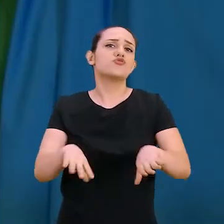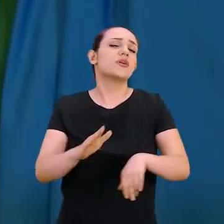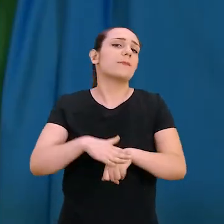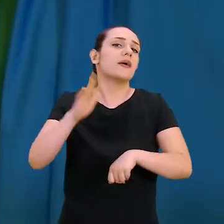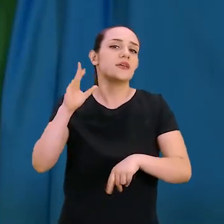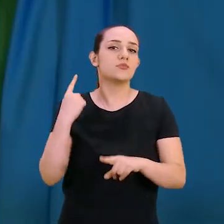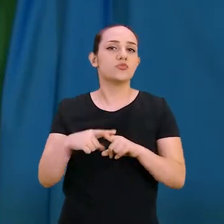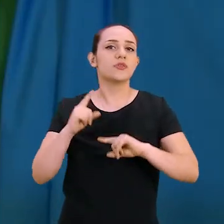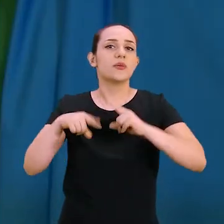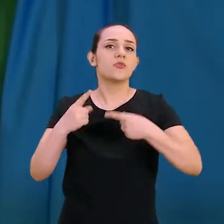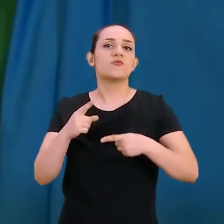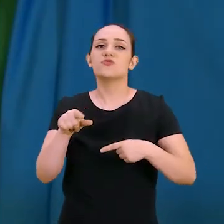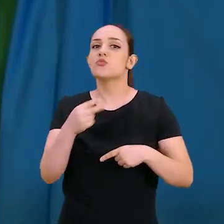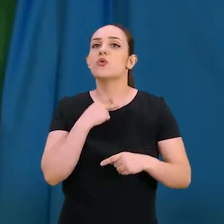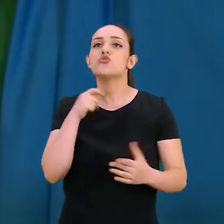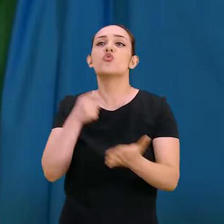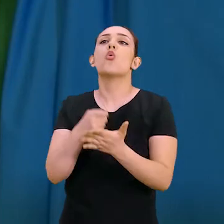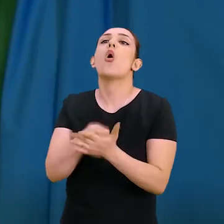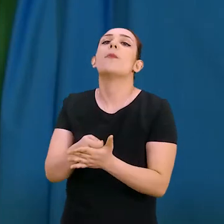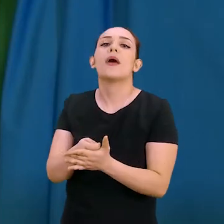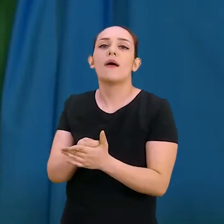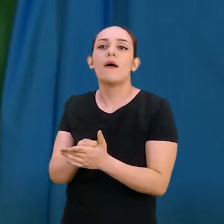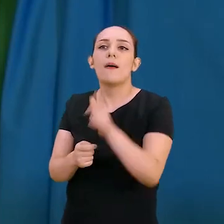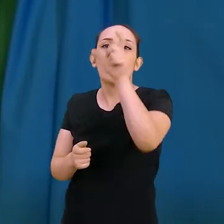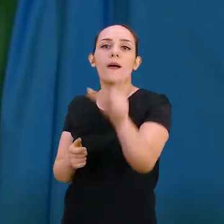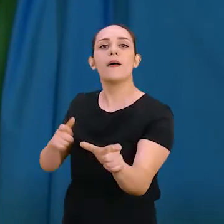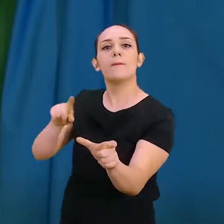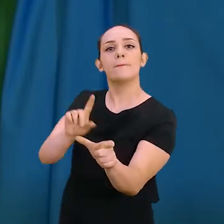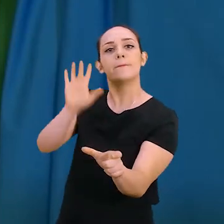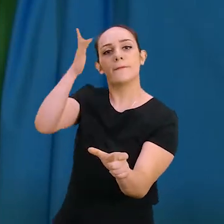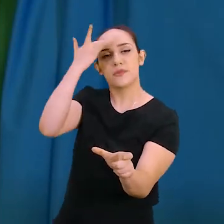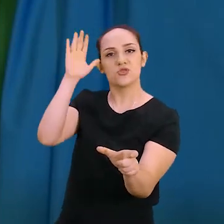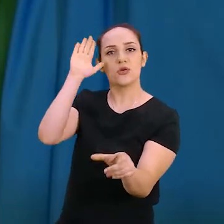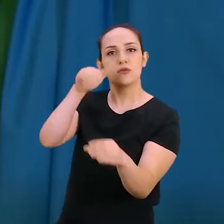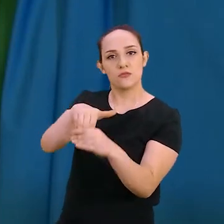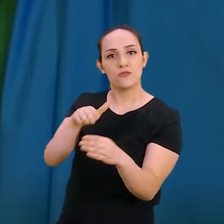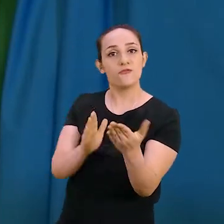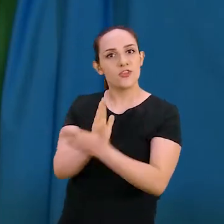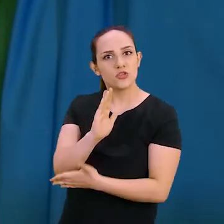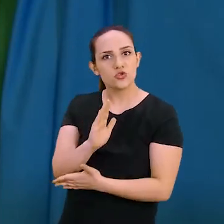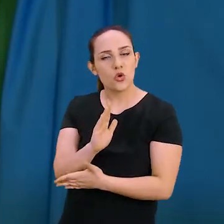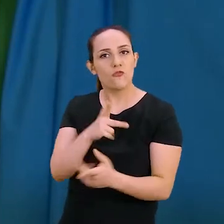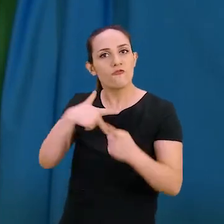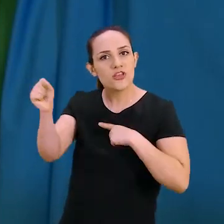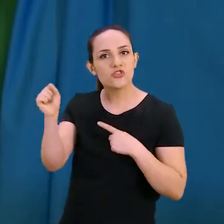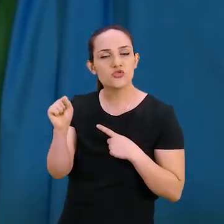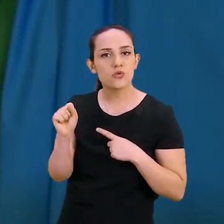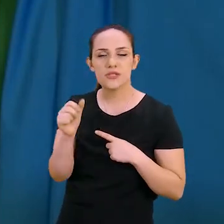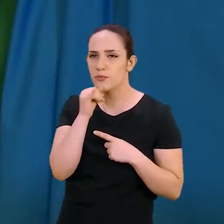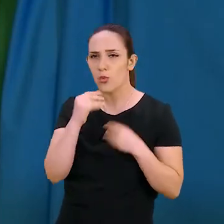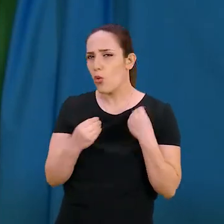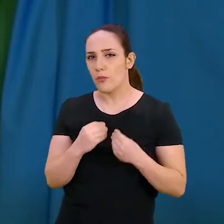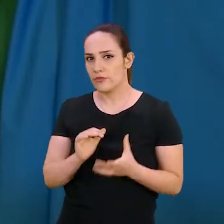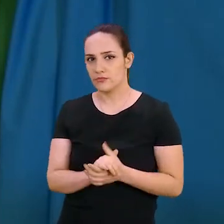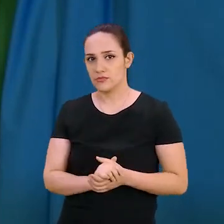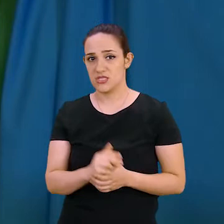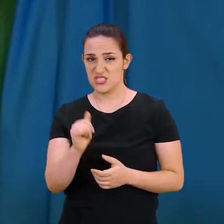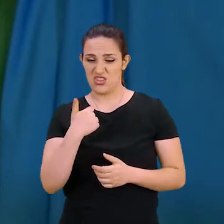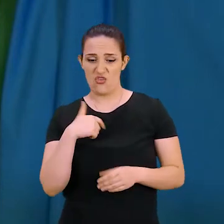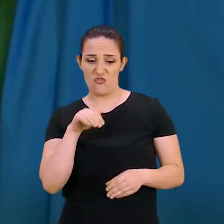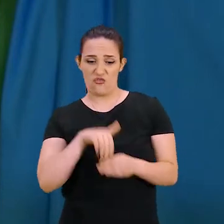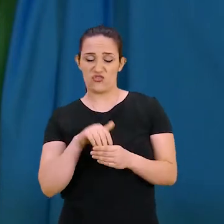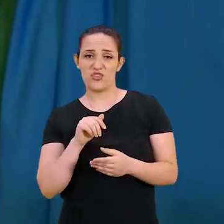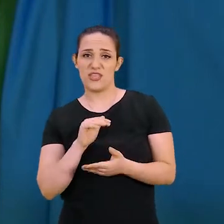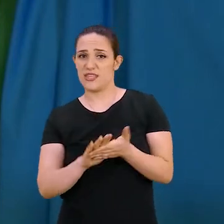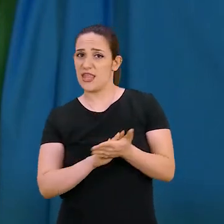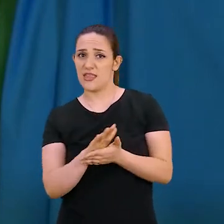está em depois não poder cobrar, por não ter escolhido o seu candidato. Então, isso eles ficaram, não, pera lá, como que você vai cobrar